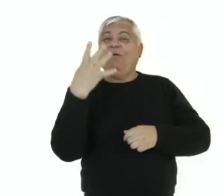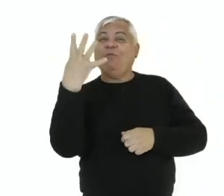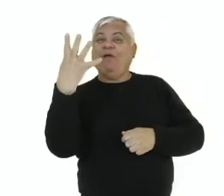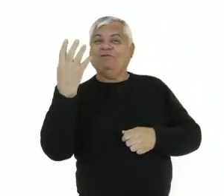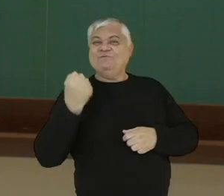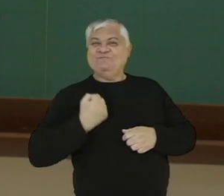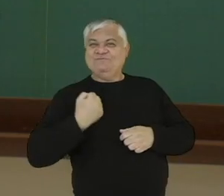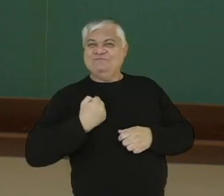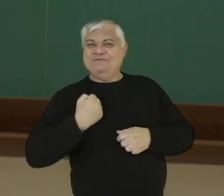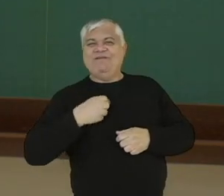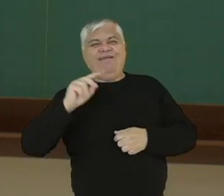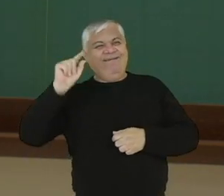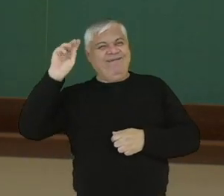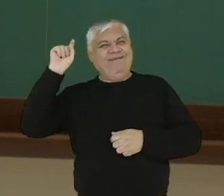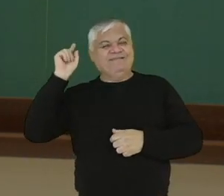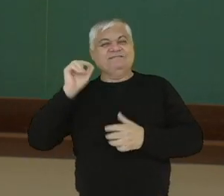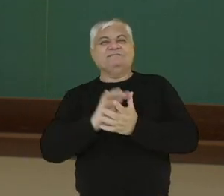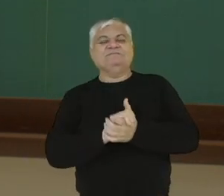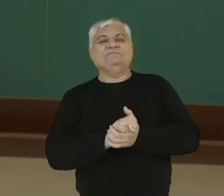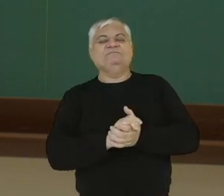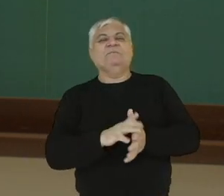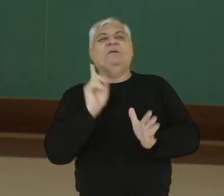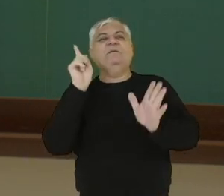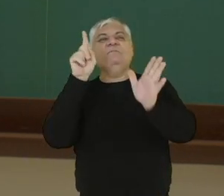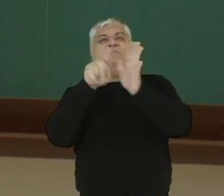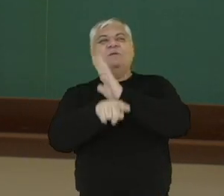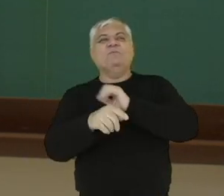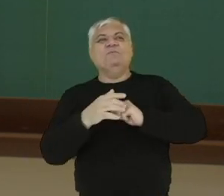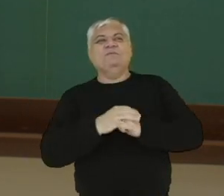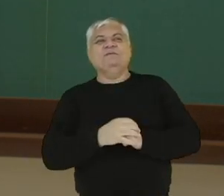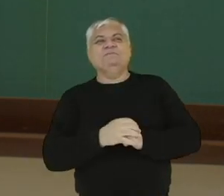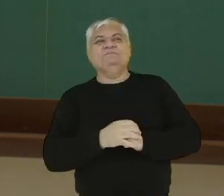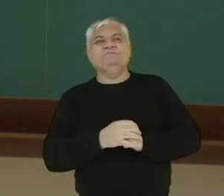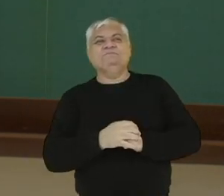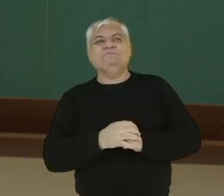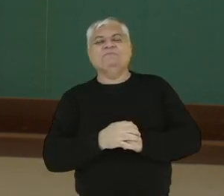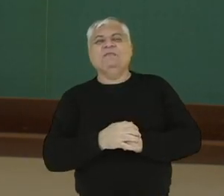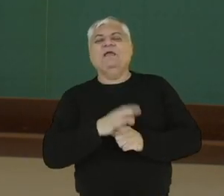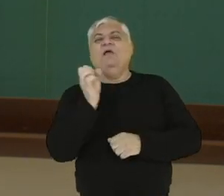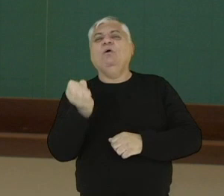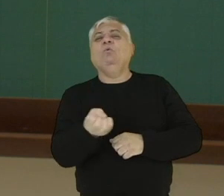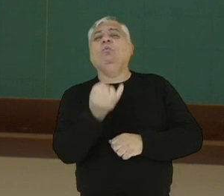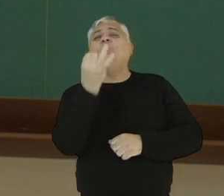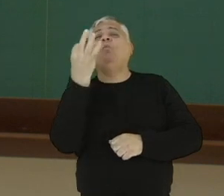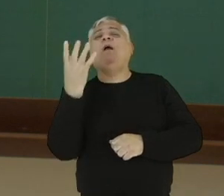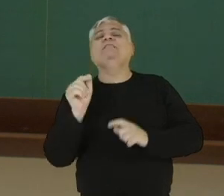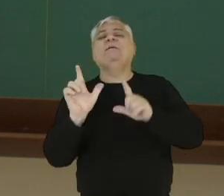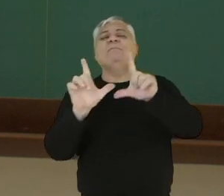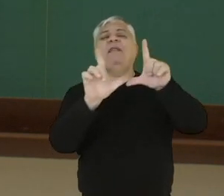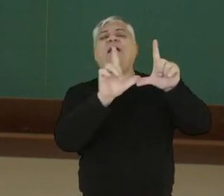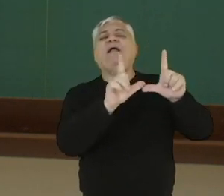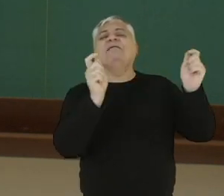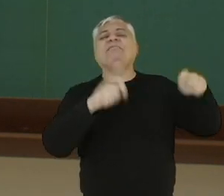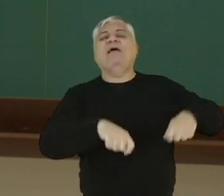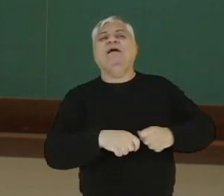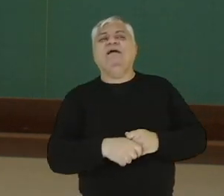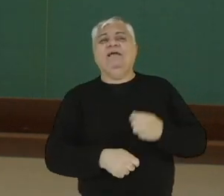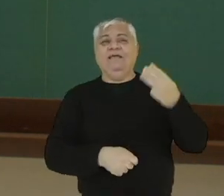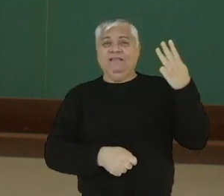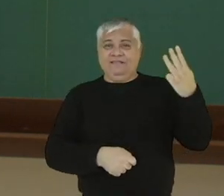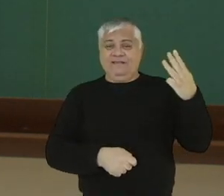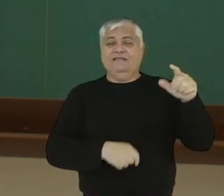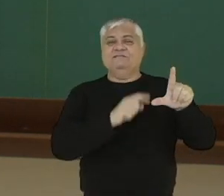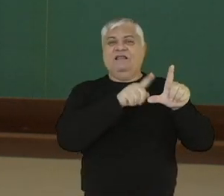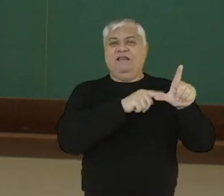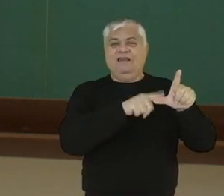números. A pergunta para você é a seguinte: determina o número de placas desse modelo. Se eu for usar 3 letras e 4